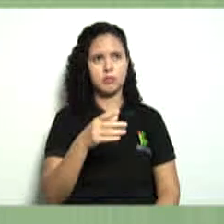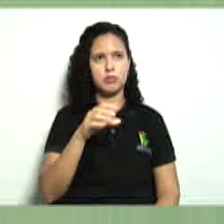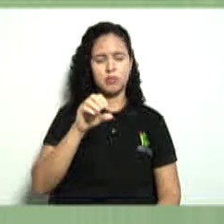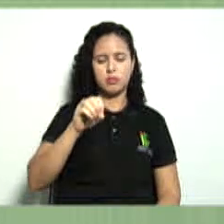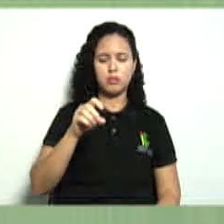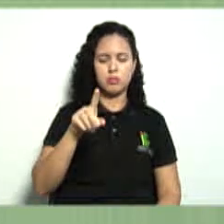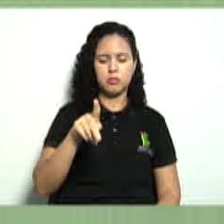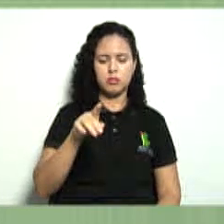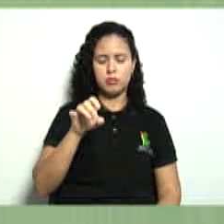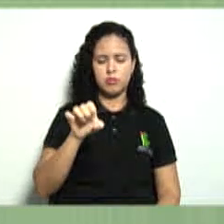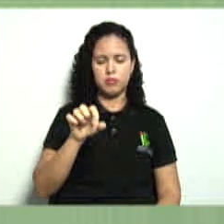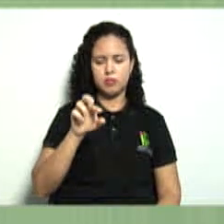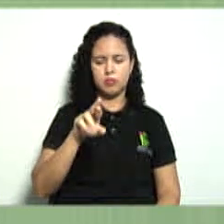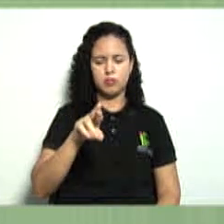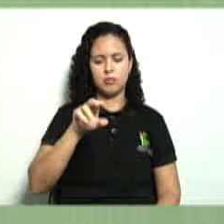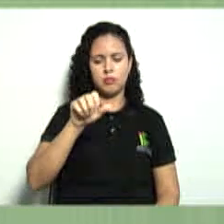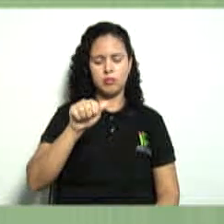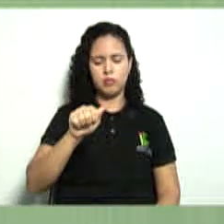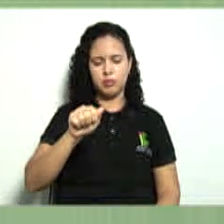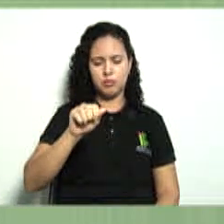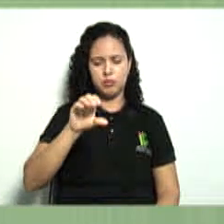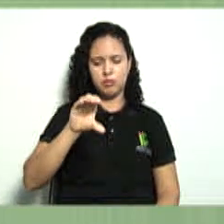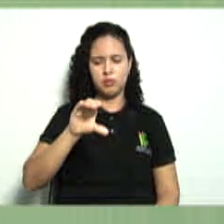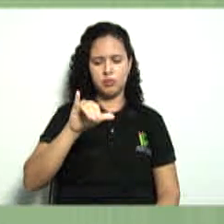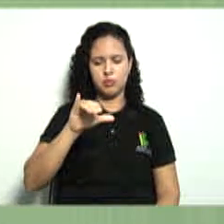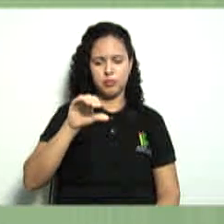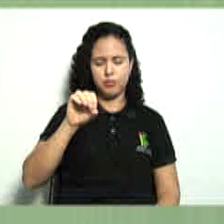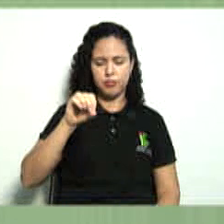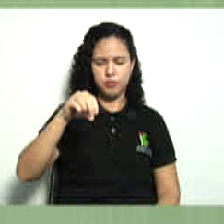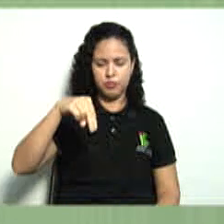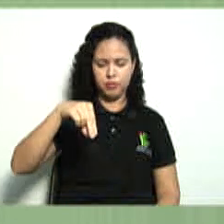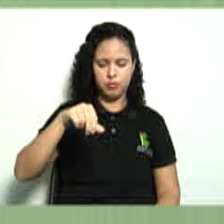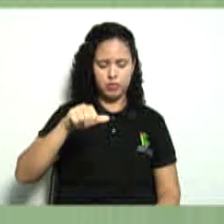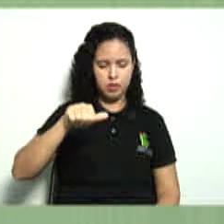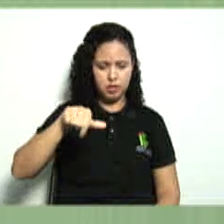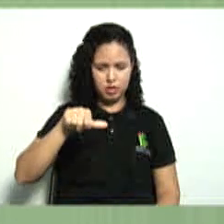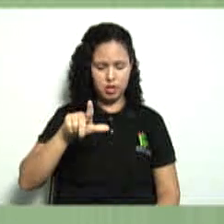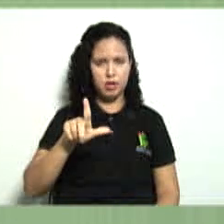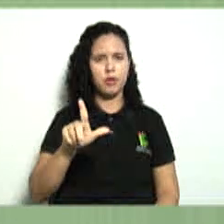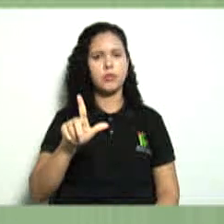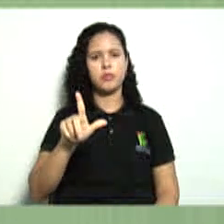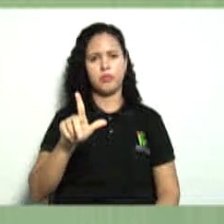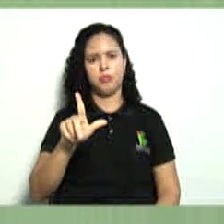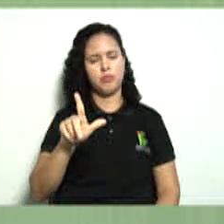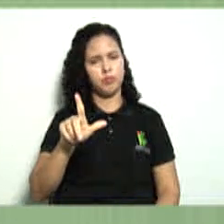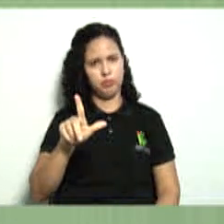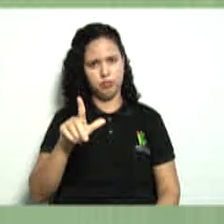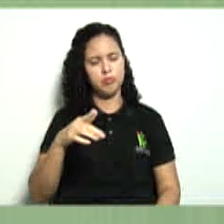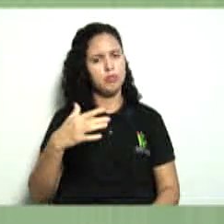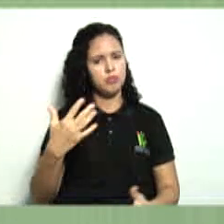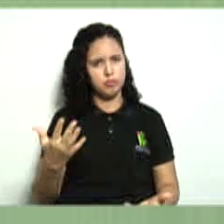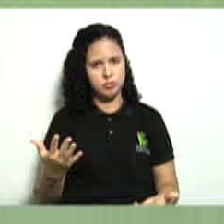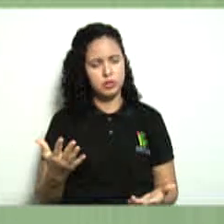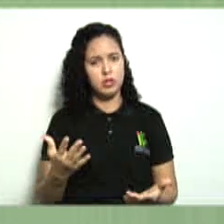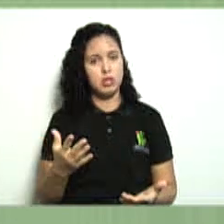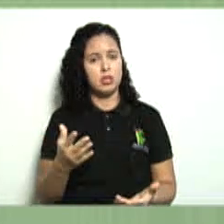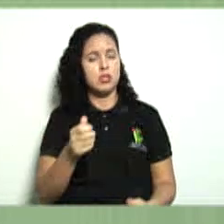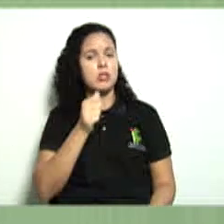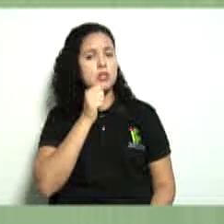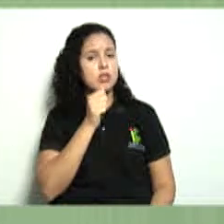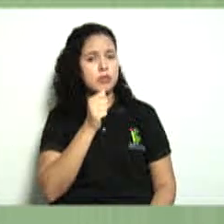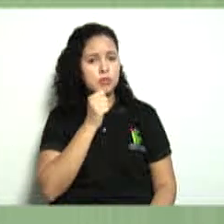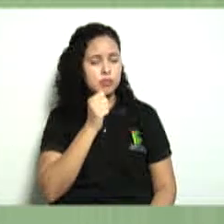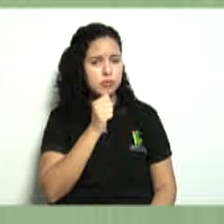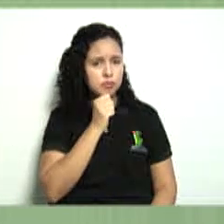um computador é inútil. Sem um sistema operacional, o computador é inútil. Tá certa essa afirmação,